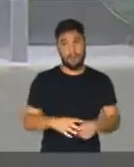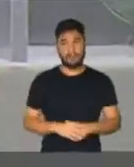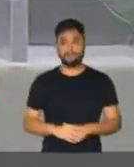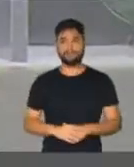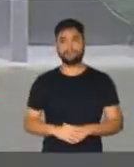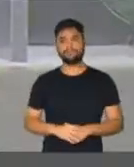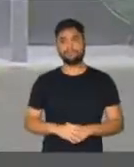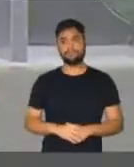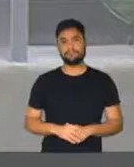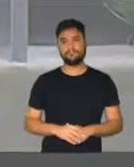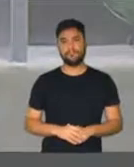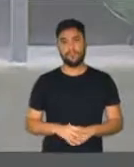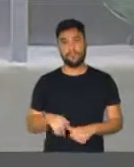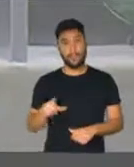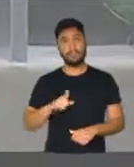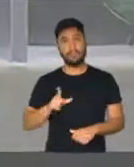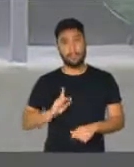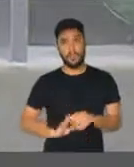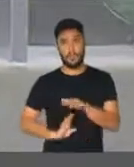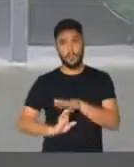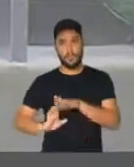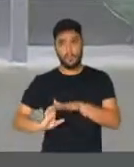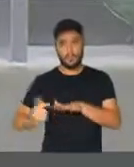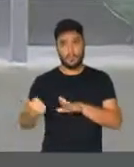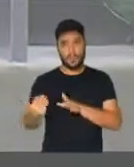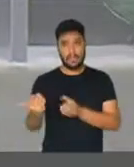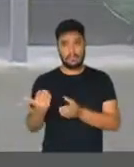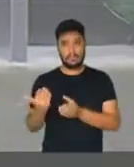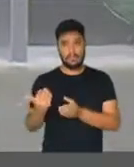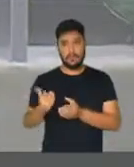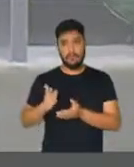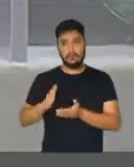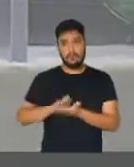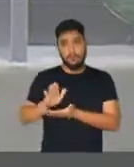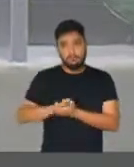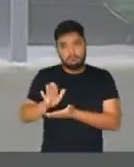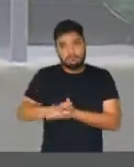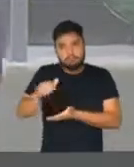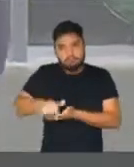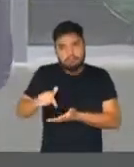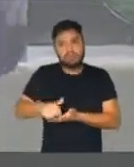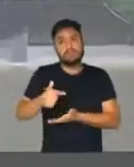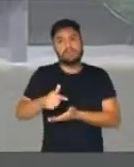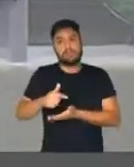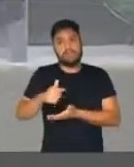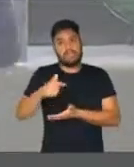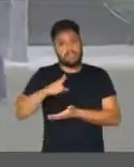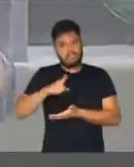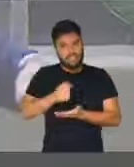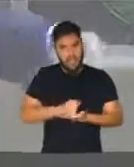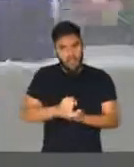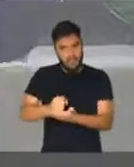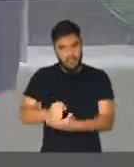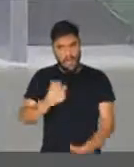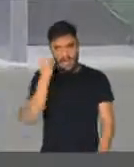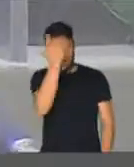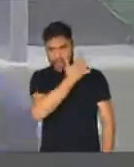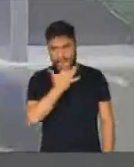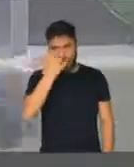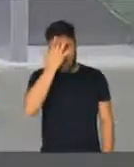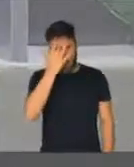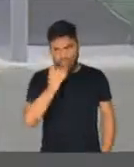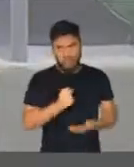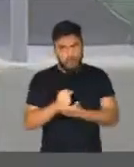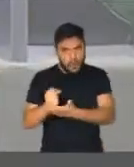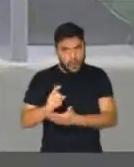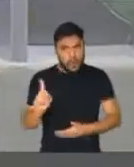teria recebido aquele recurso teria trabalhado para a campanha de Fernando